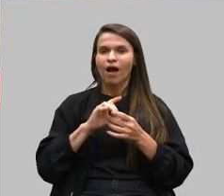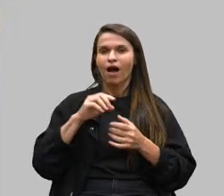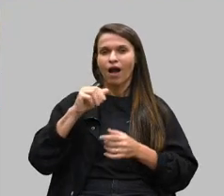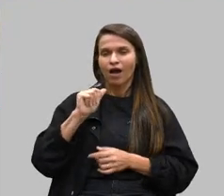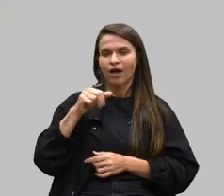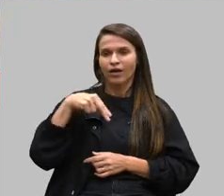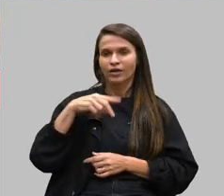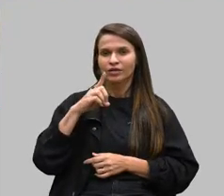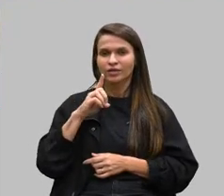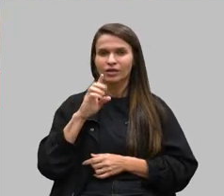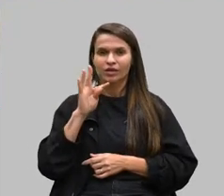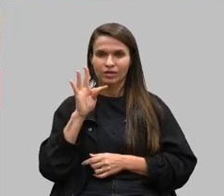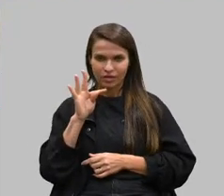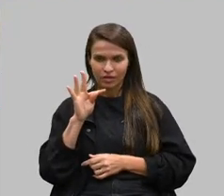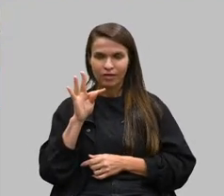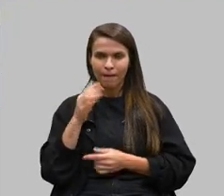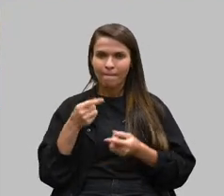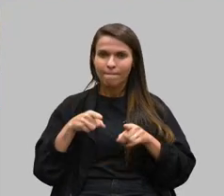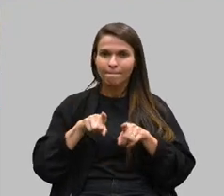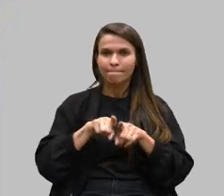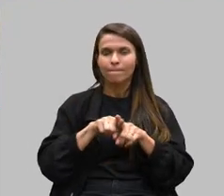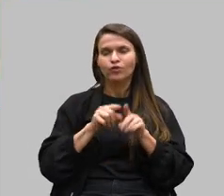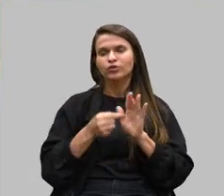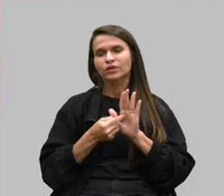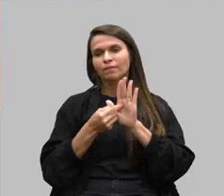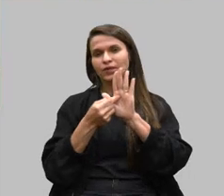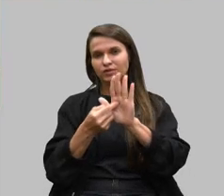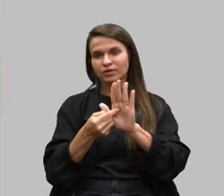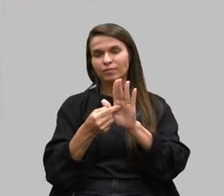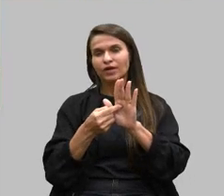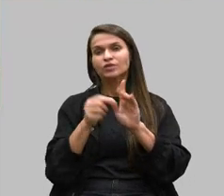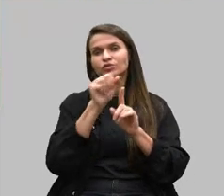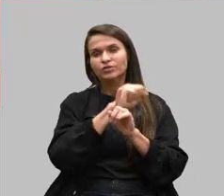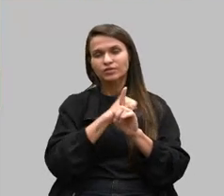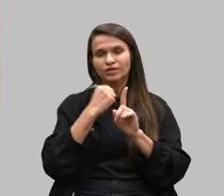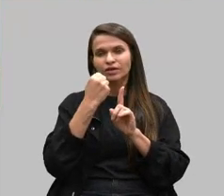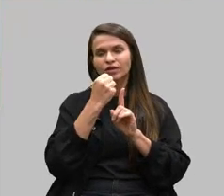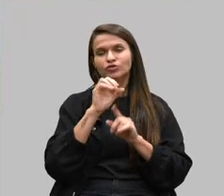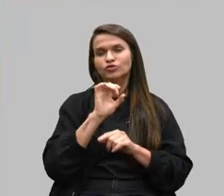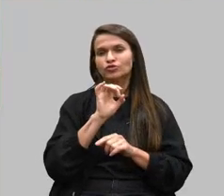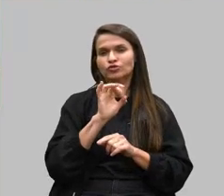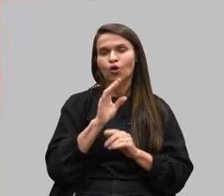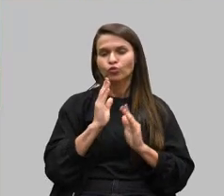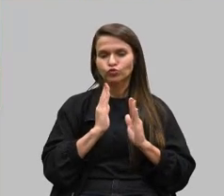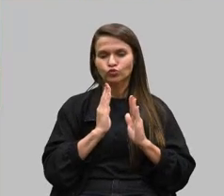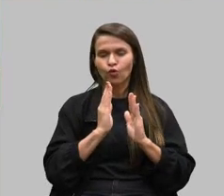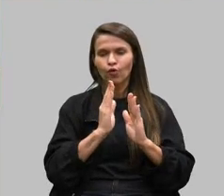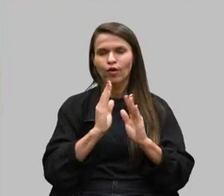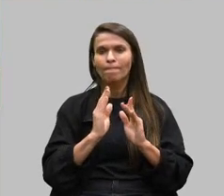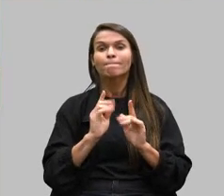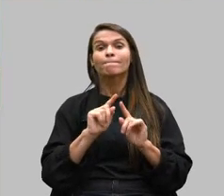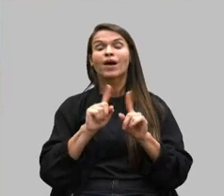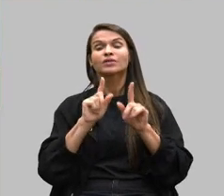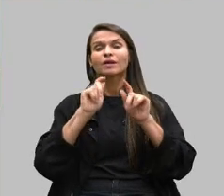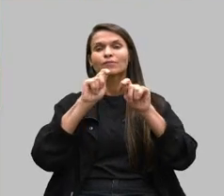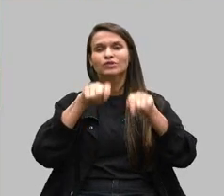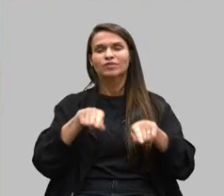nós apresentar em parceria com ntt nós apresentaremos paraa sociedade não só os corredores mas a possibilidade